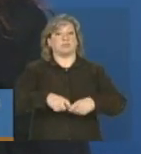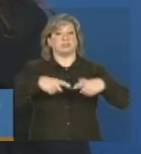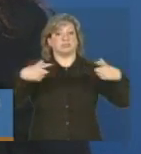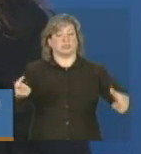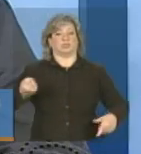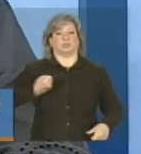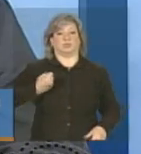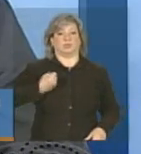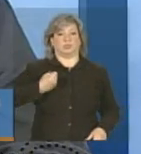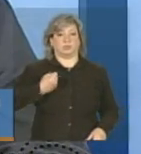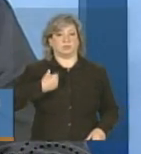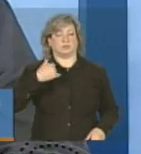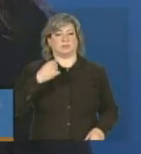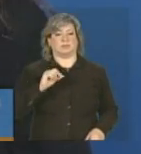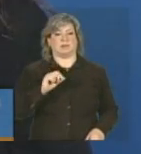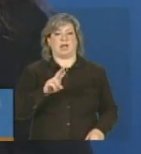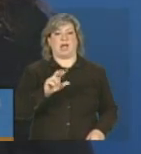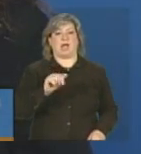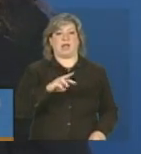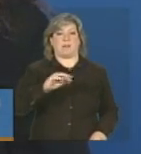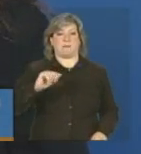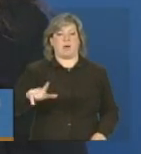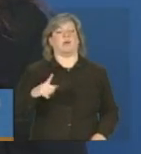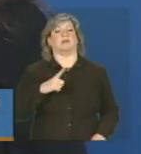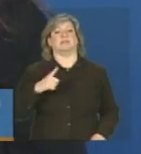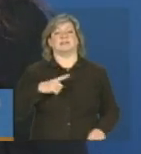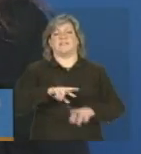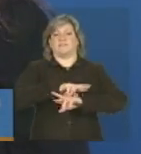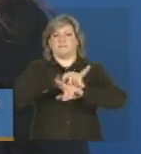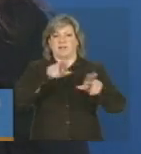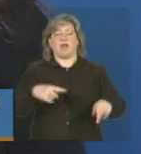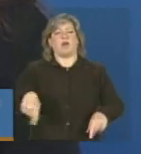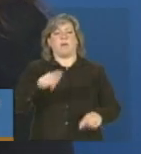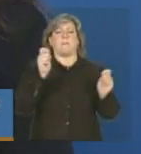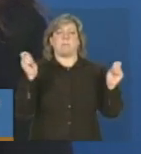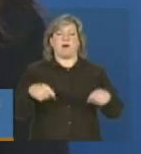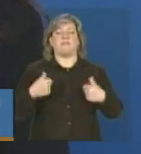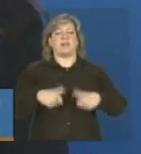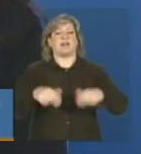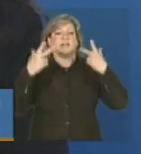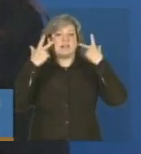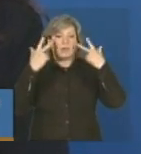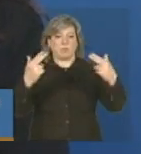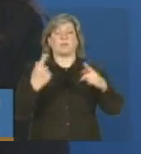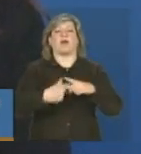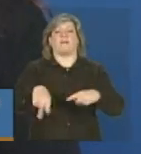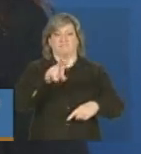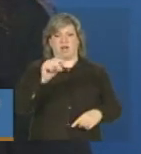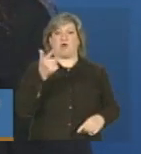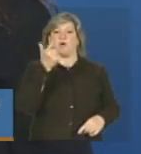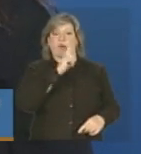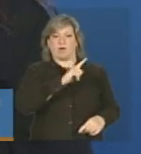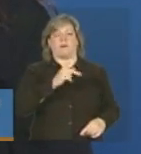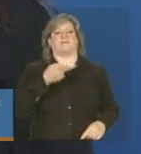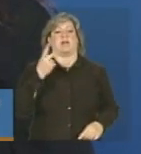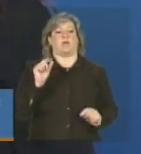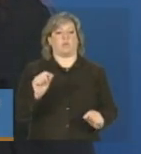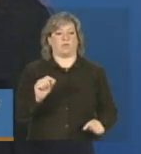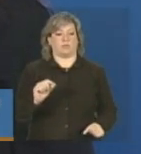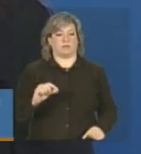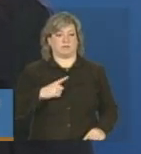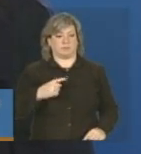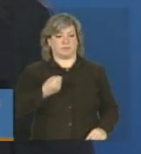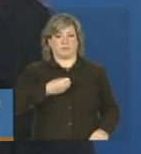número de ramais telefônicos, então as pessoas podem ficar tranquilas que elas vão conseguir falar, que